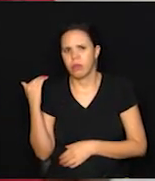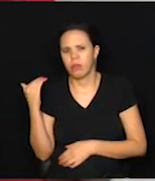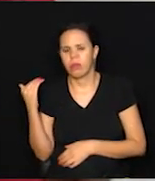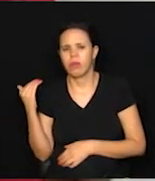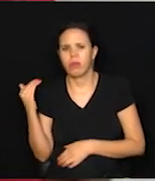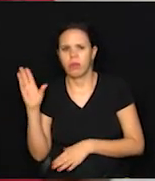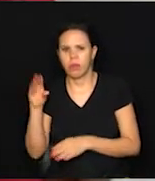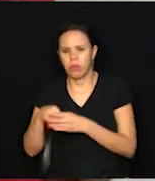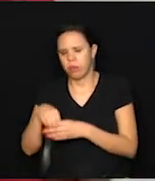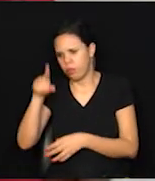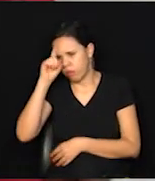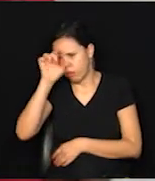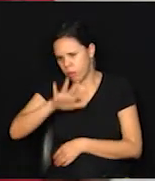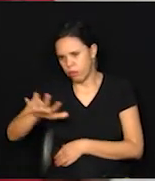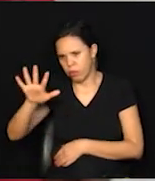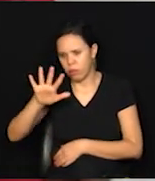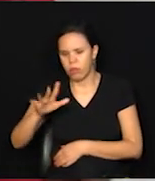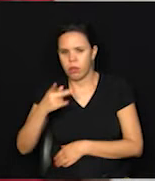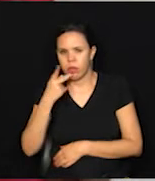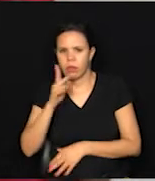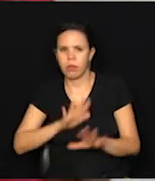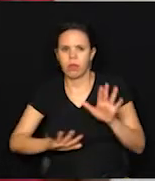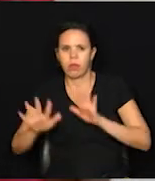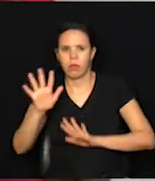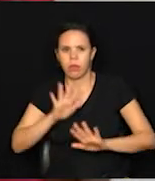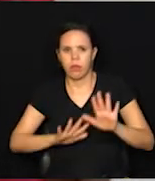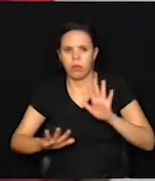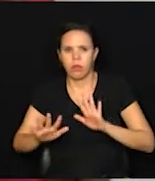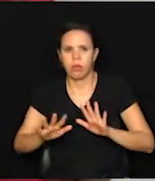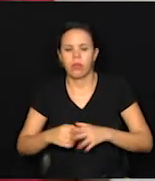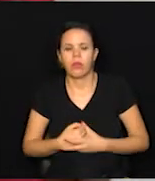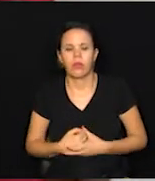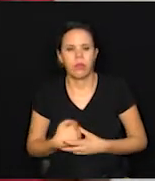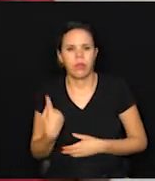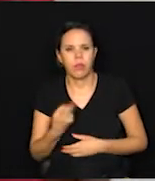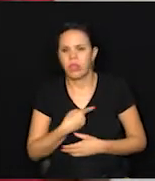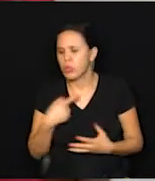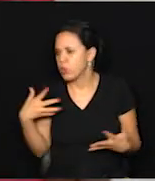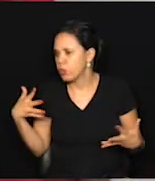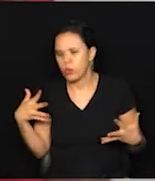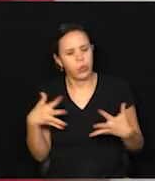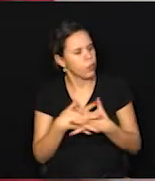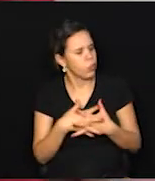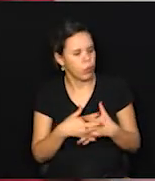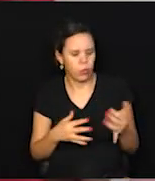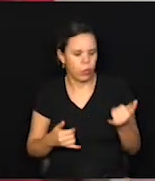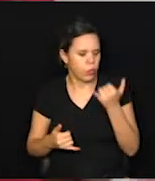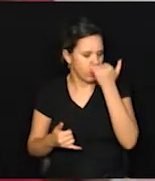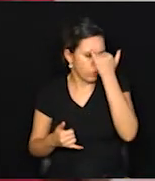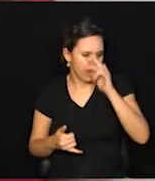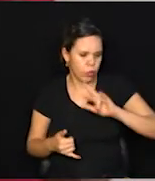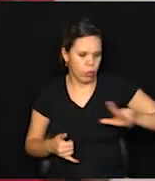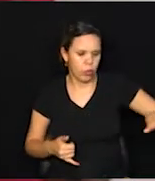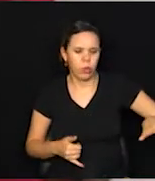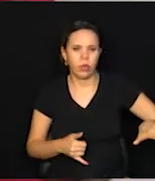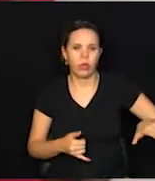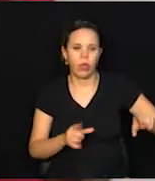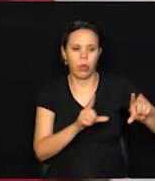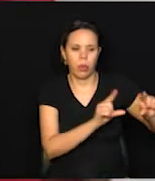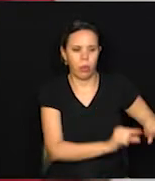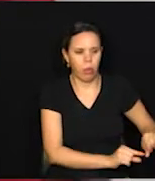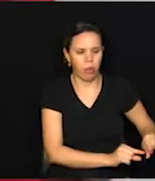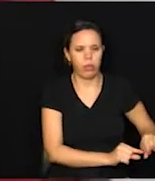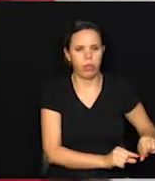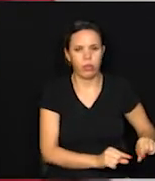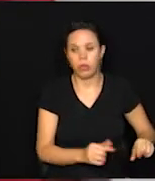institucional. Então, só para tomar cuidado, para que a gente não fique confundindo, a letalidade da doença é baixa,